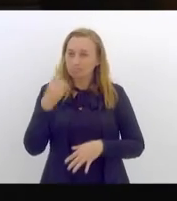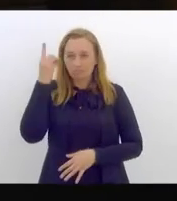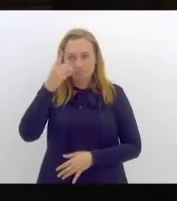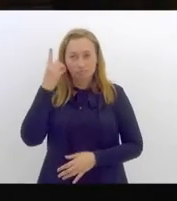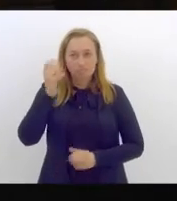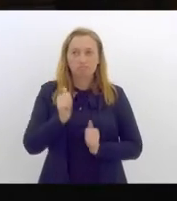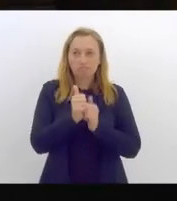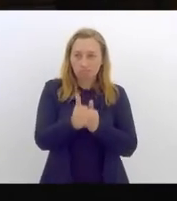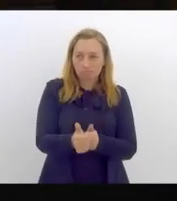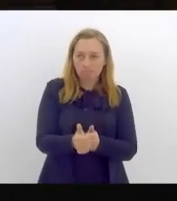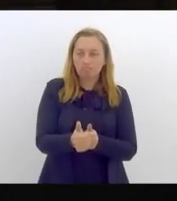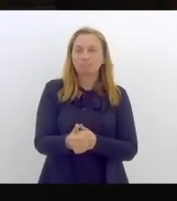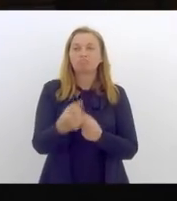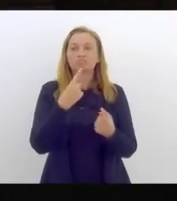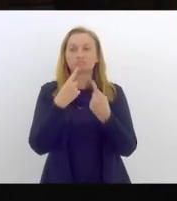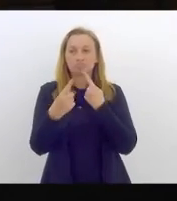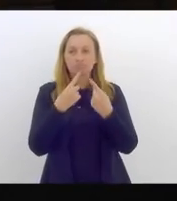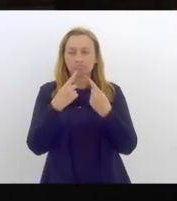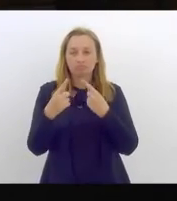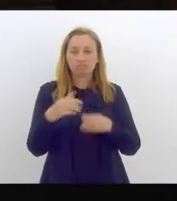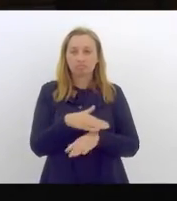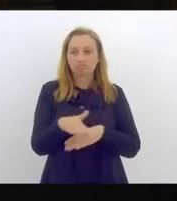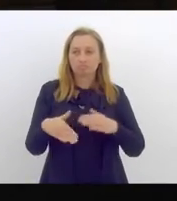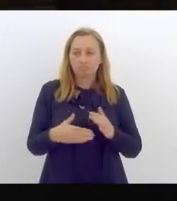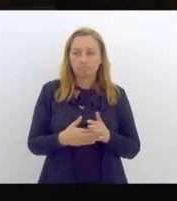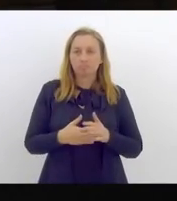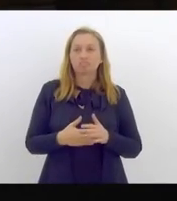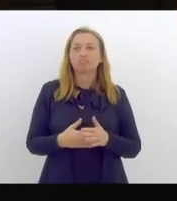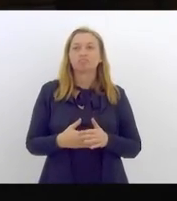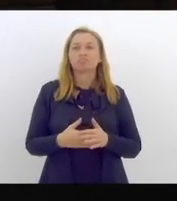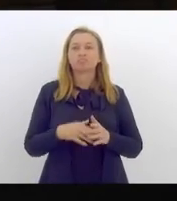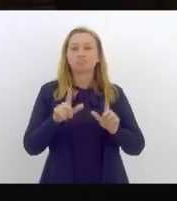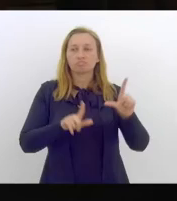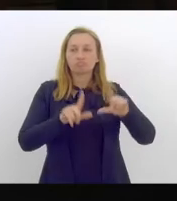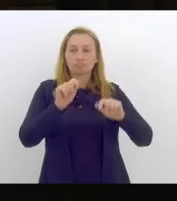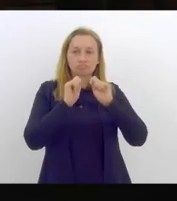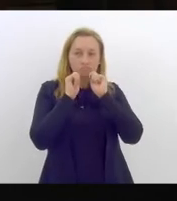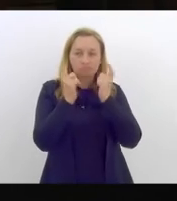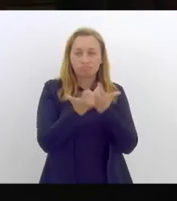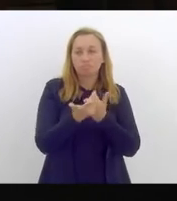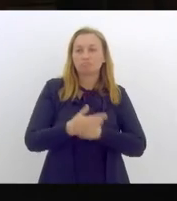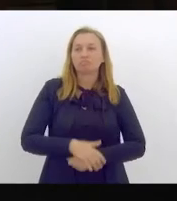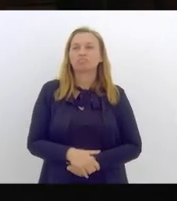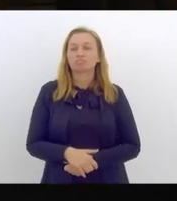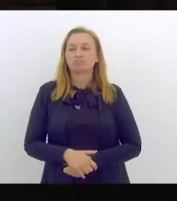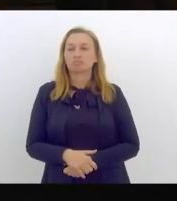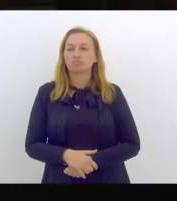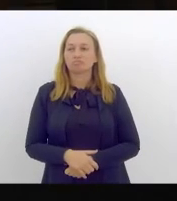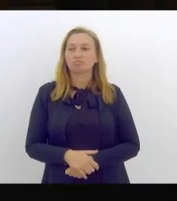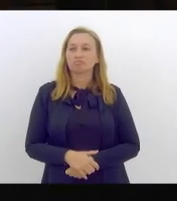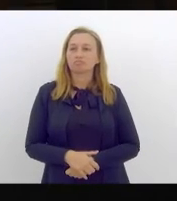ainda acompanham aqui esse debate, a todos que também nos acompanham pela TV Alerj. Bom, acho que eu quero,